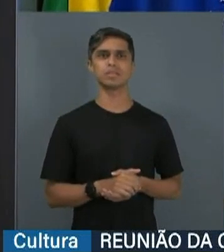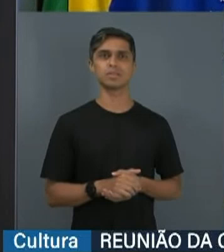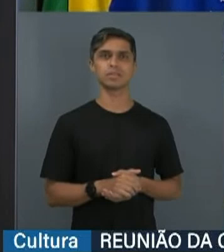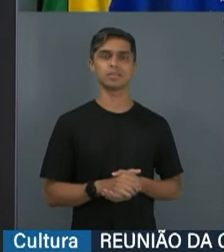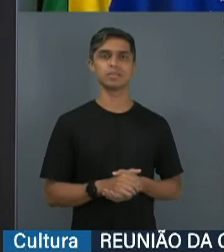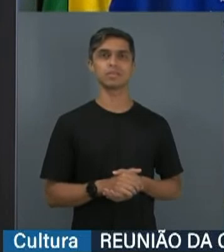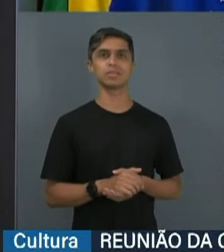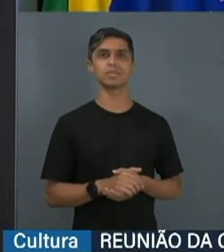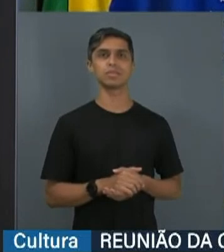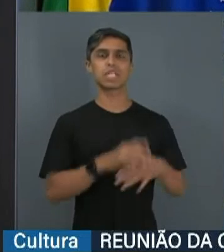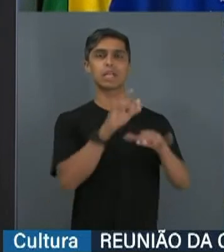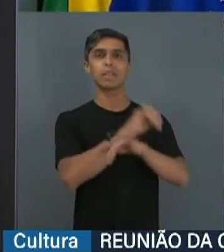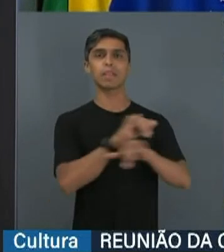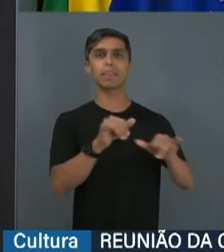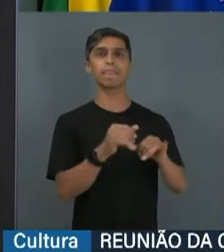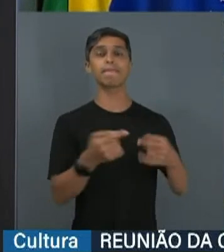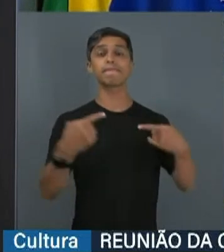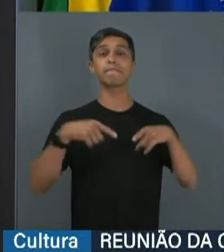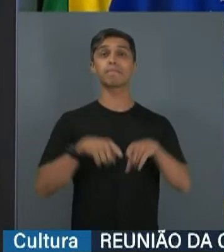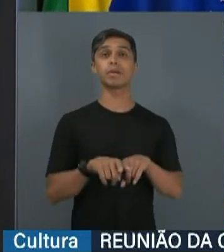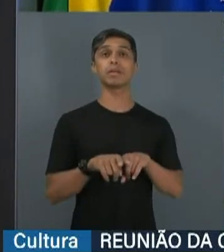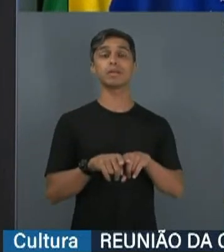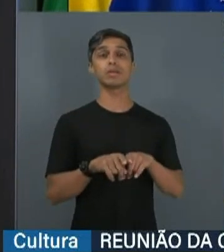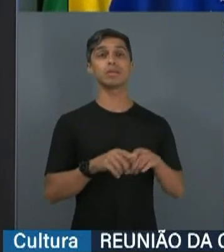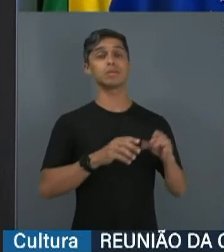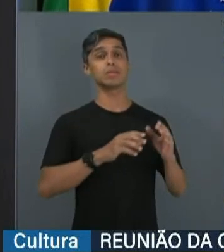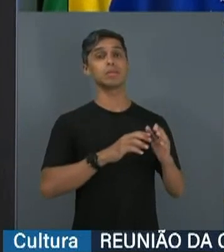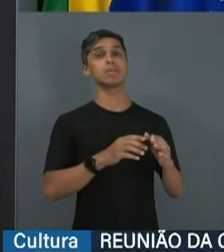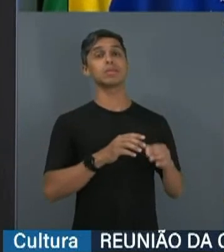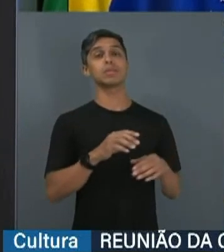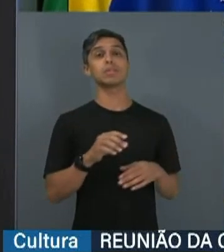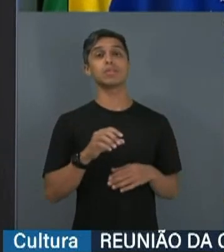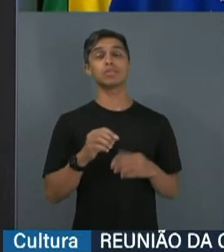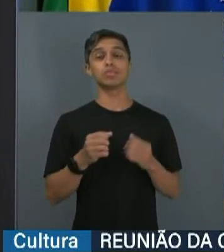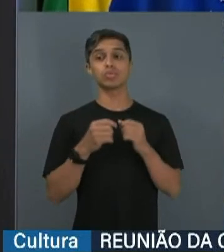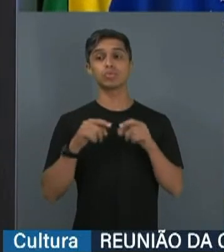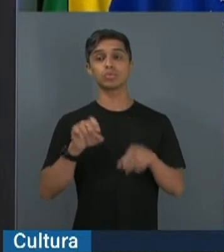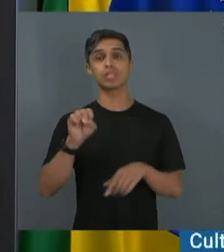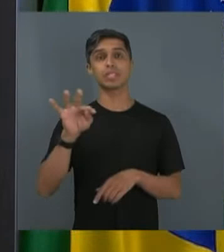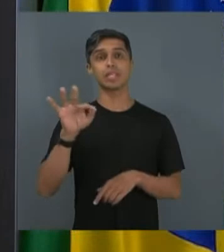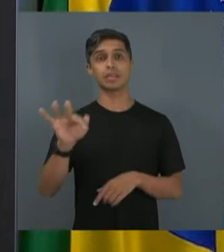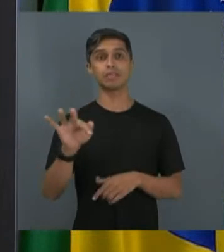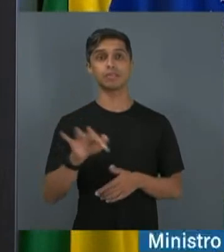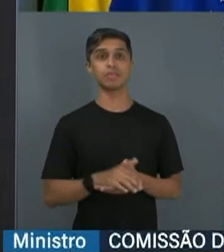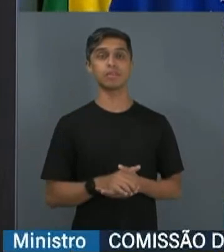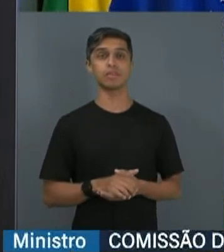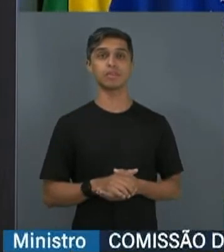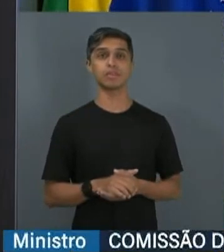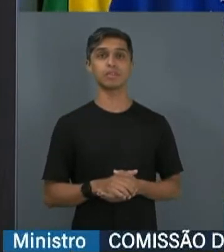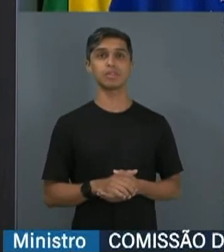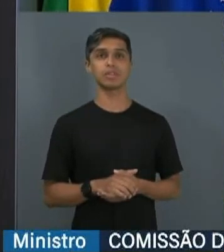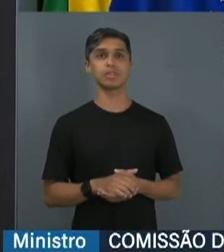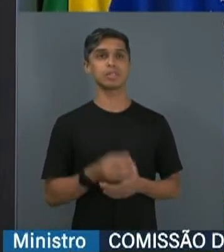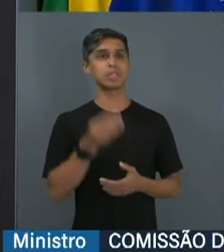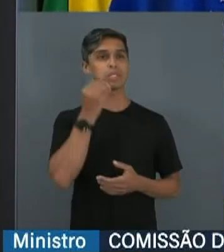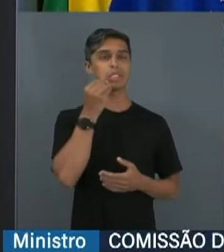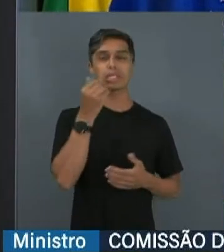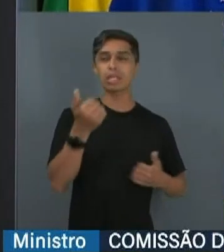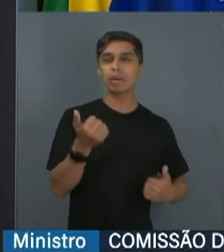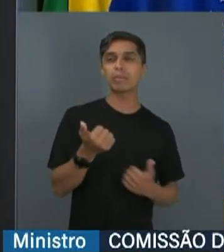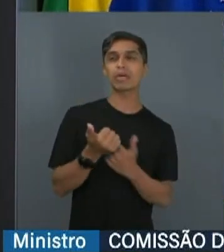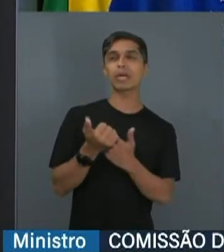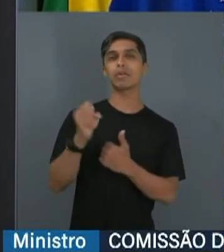que foi publicado em parceria, Porta dos Fundos e STF. Sob o pretexto de melhorar a